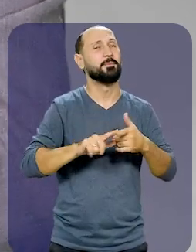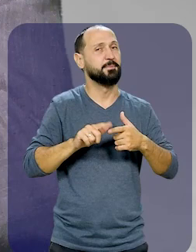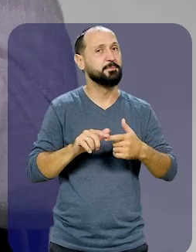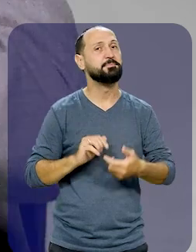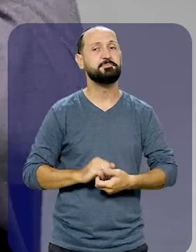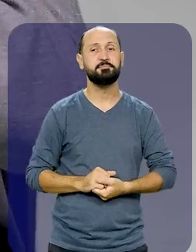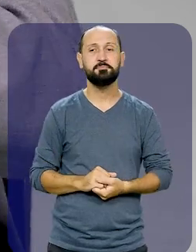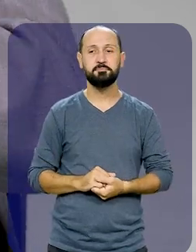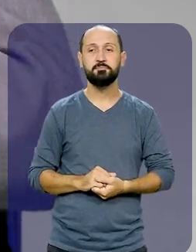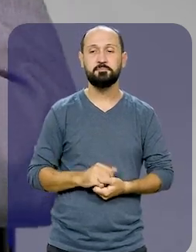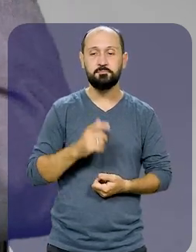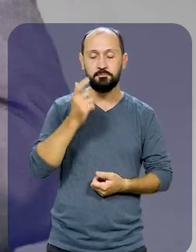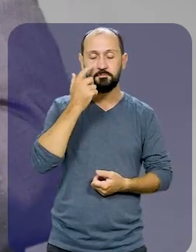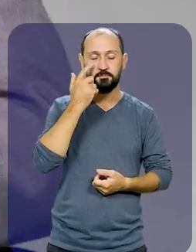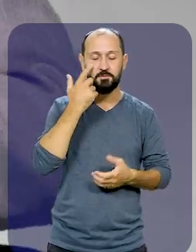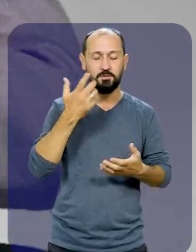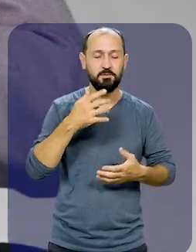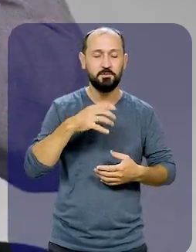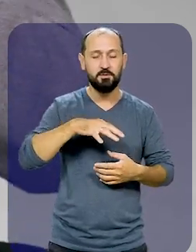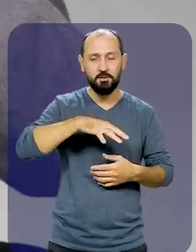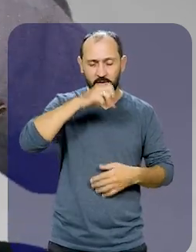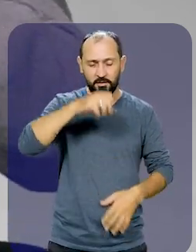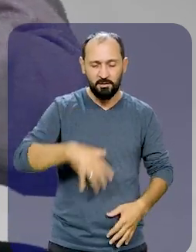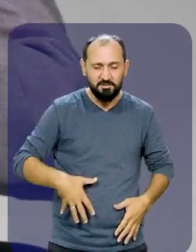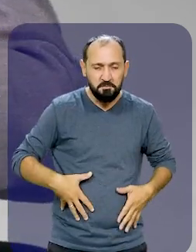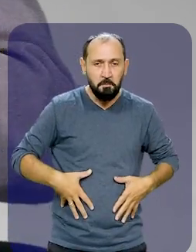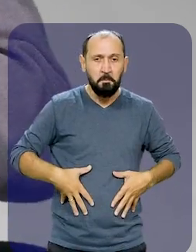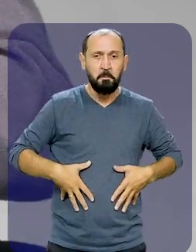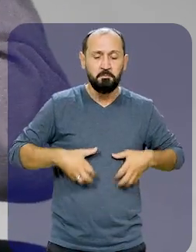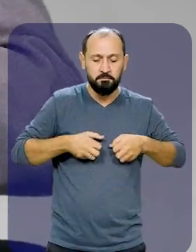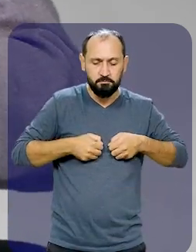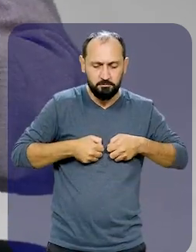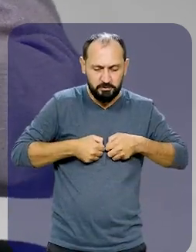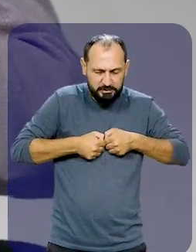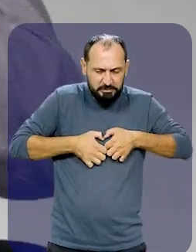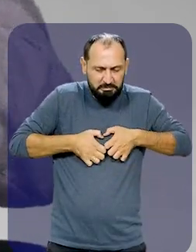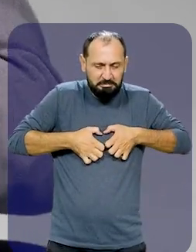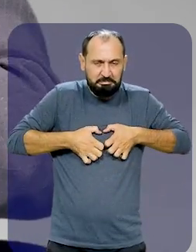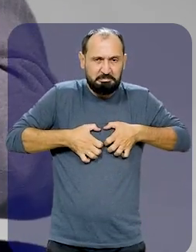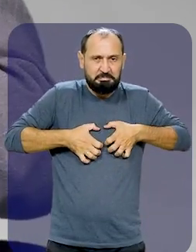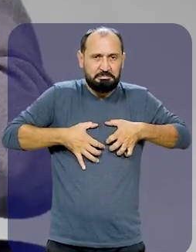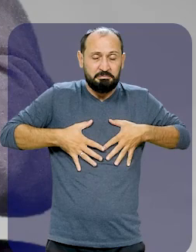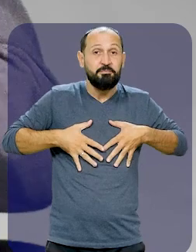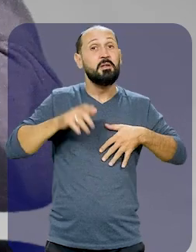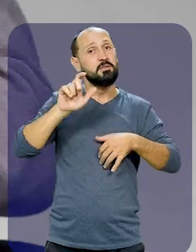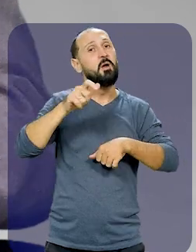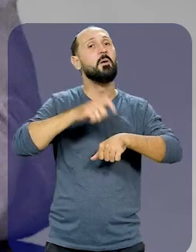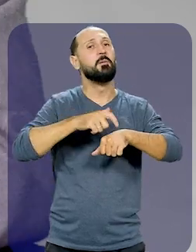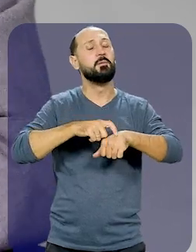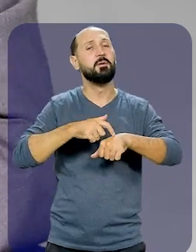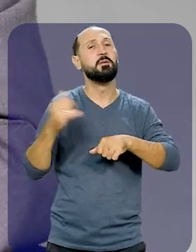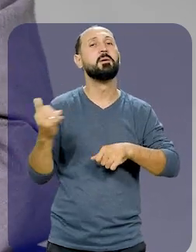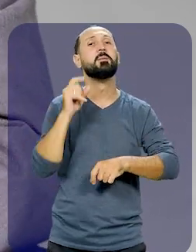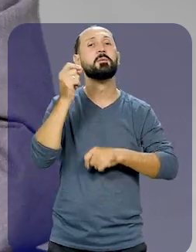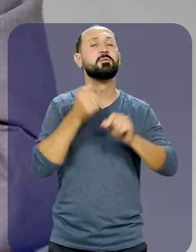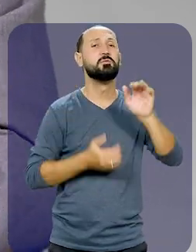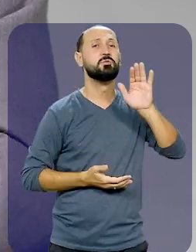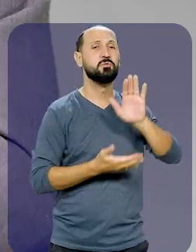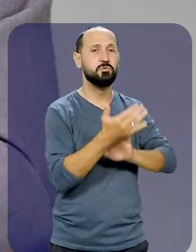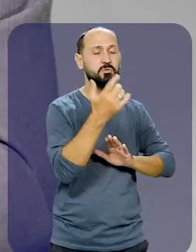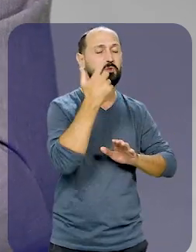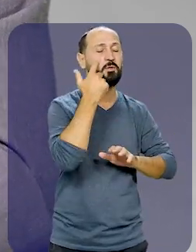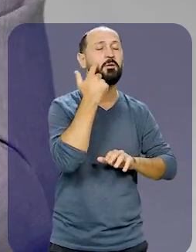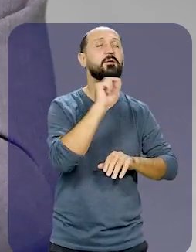respirar. Você vê que a respiração é puxada, tem broncoespasmo. Esse momento é o momento ideal de